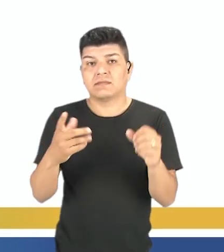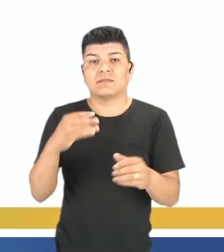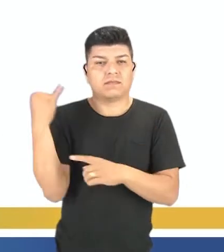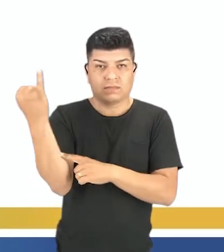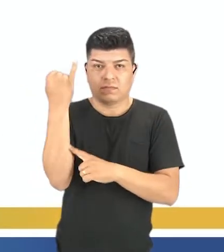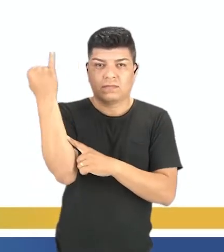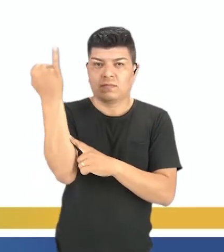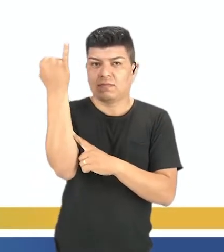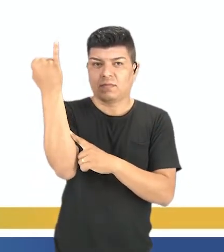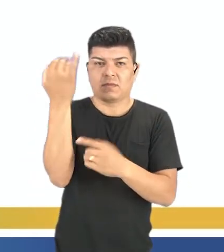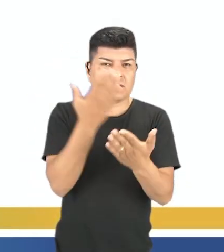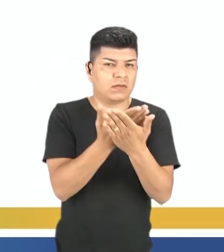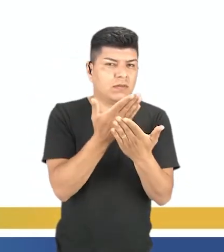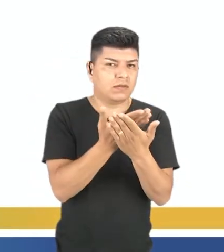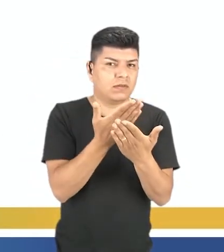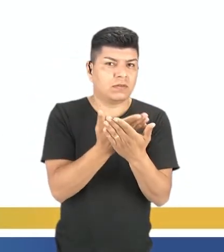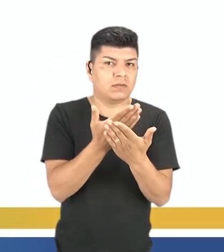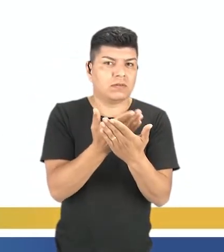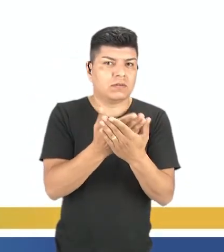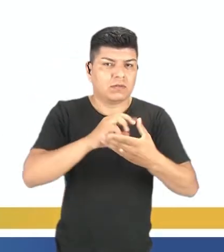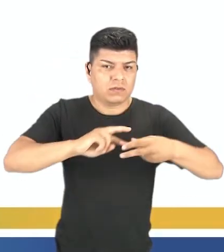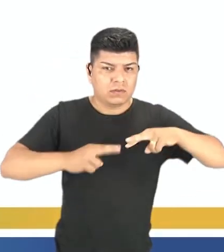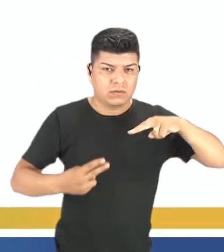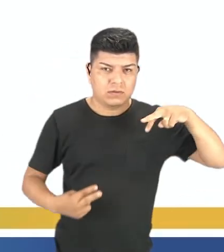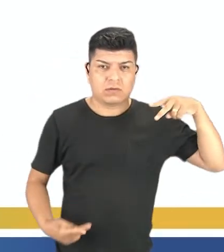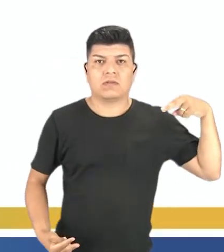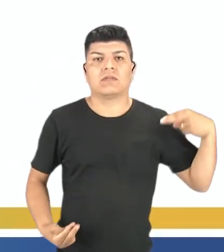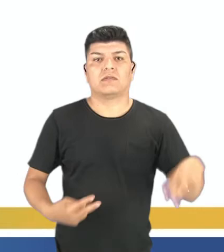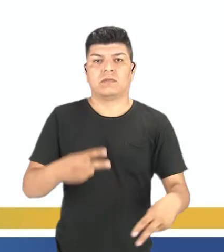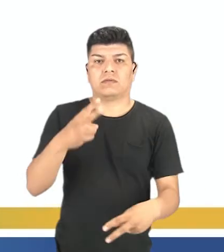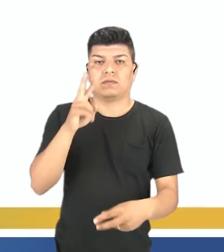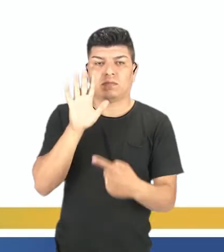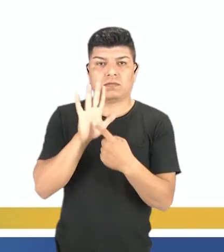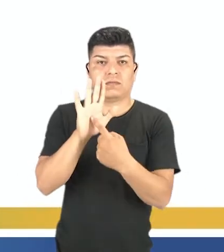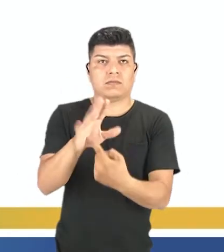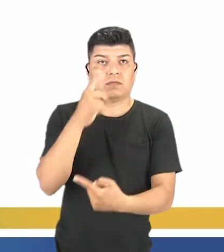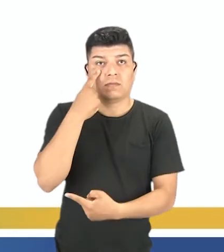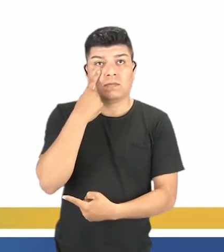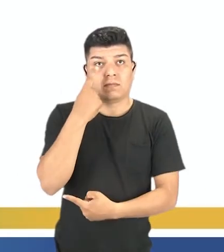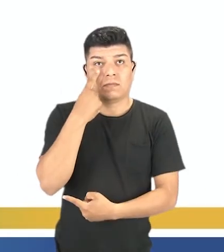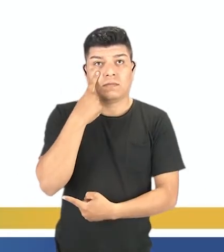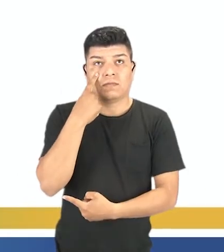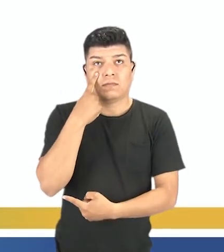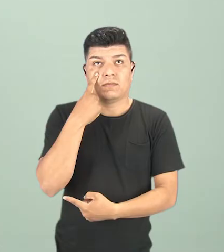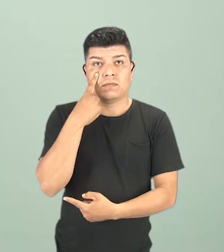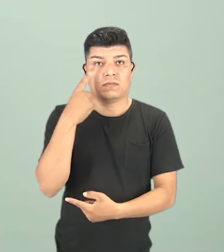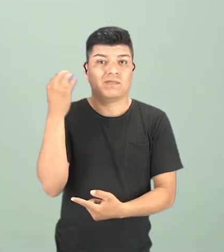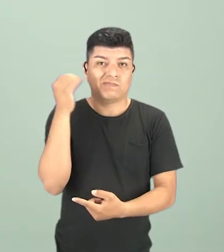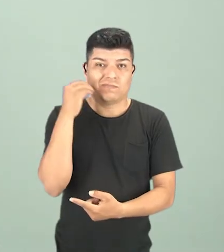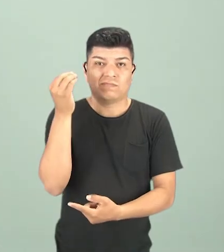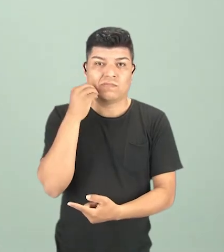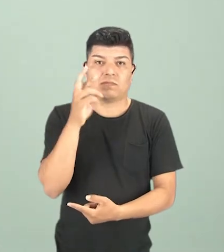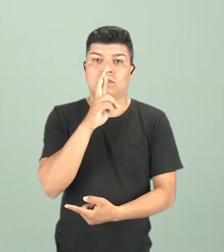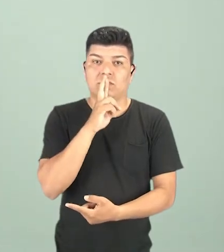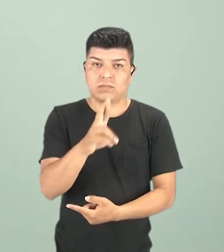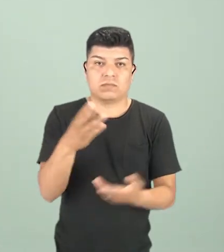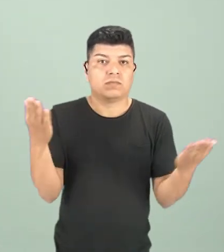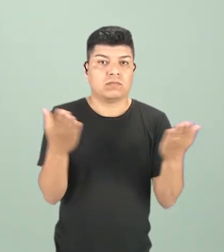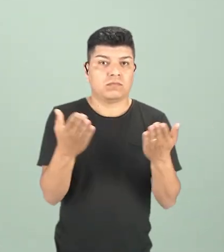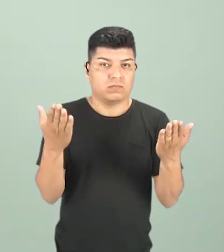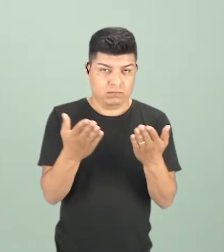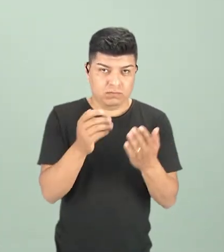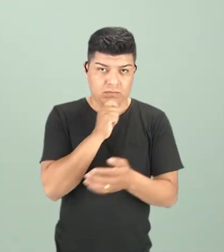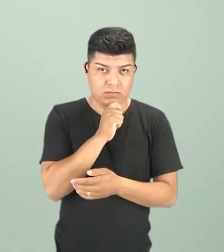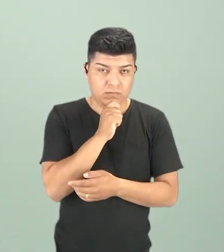vão ser importantes. Quando vocês forem estudar questões genéticas, vocês vão ver um heredograma, tá? A gente vai tentar resolver hoje ainda,